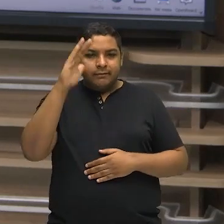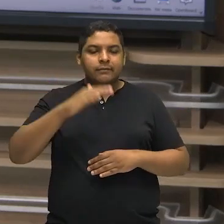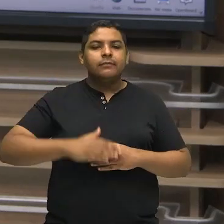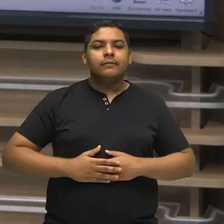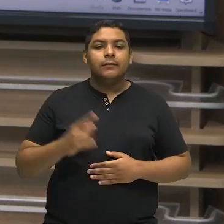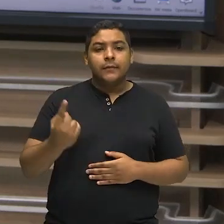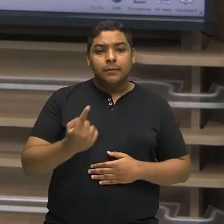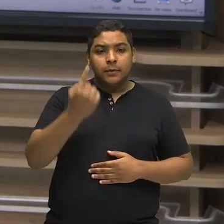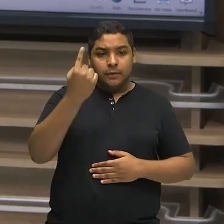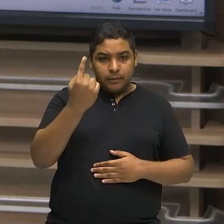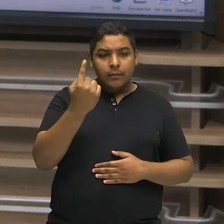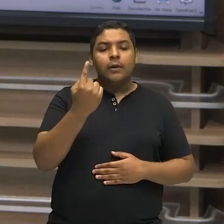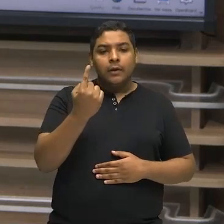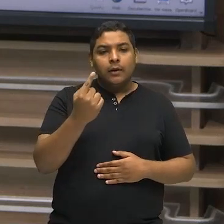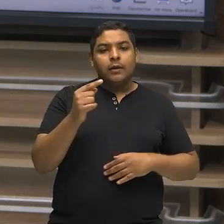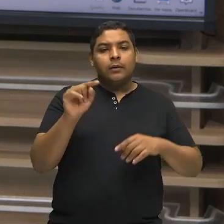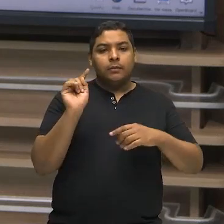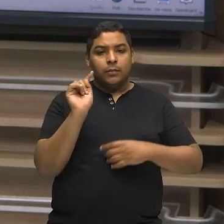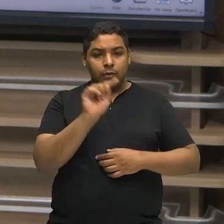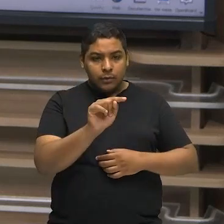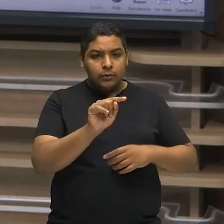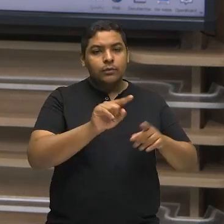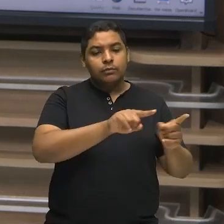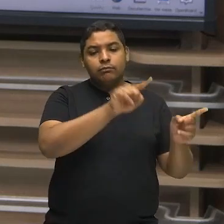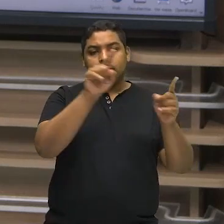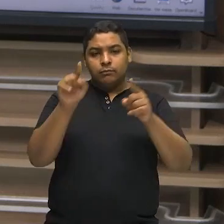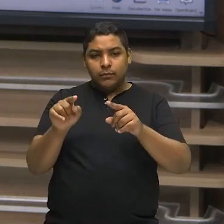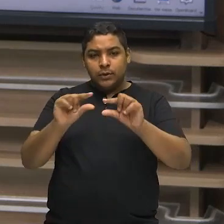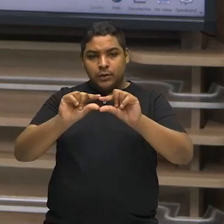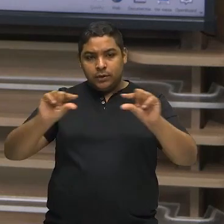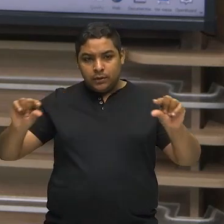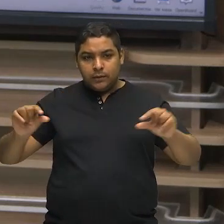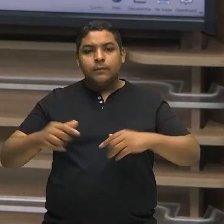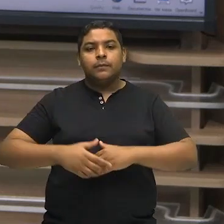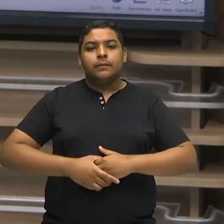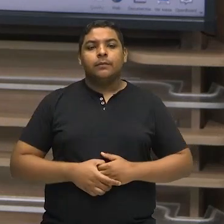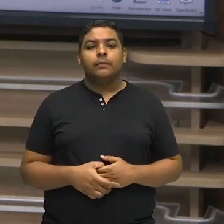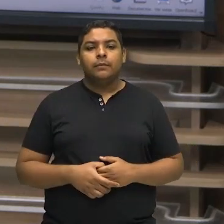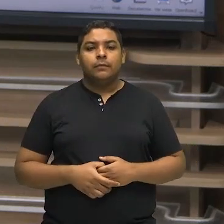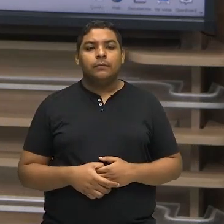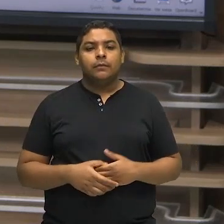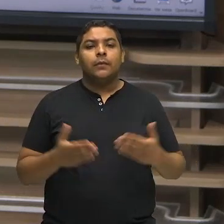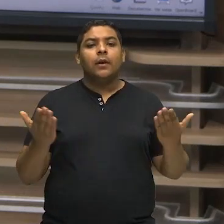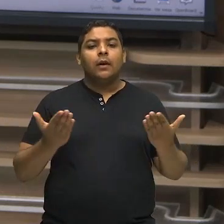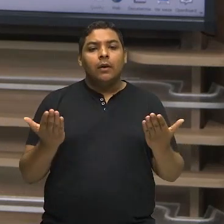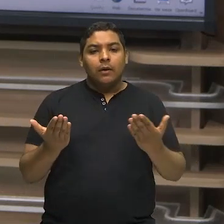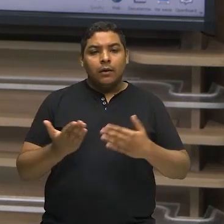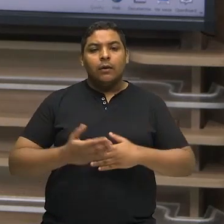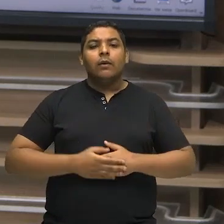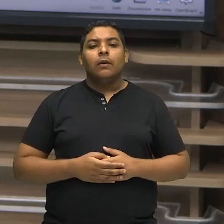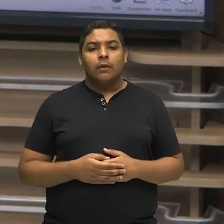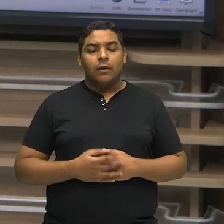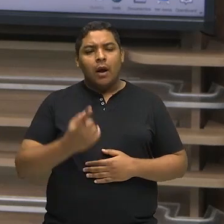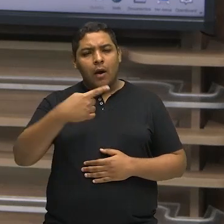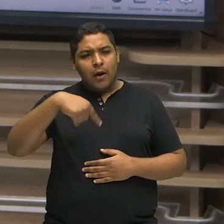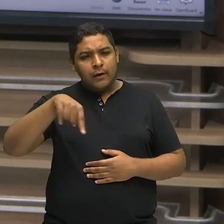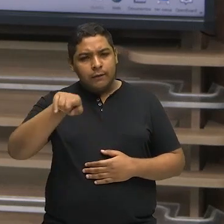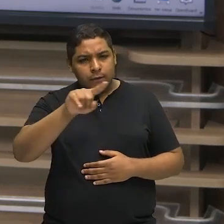como também, primeiro o ponto e depois a linha. E agora chegou a vez de